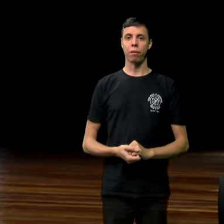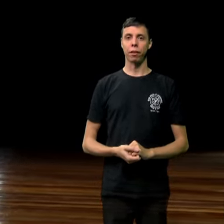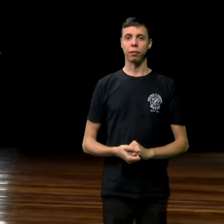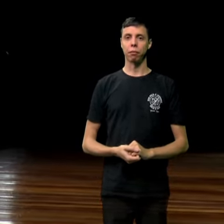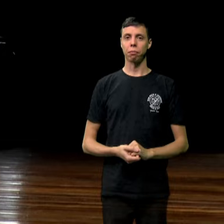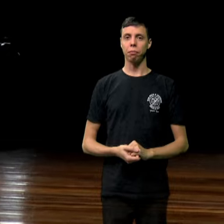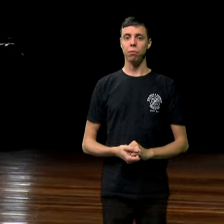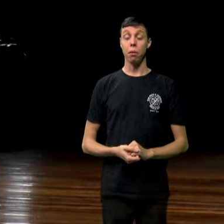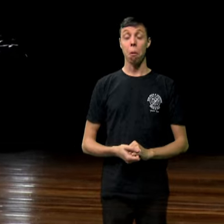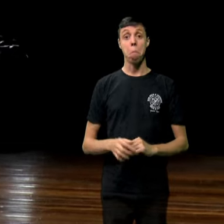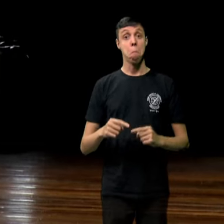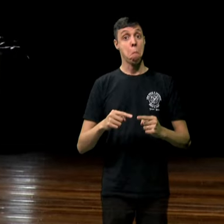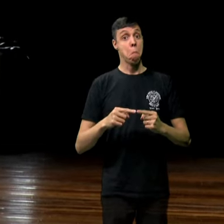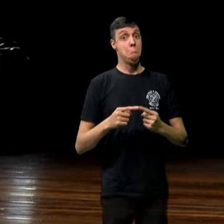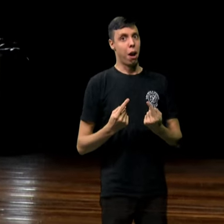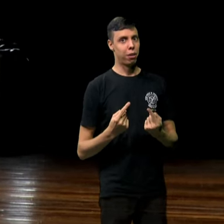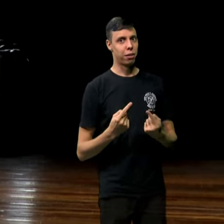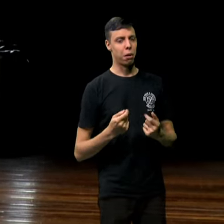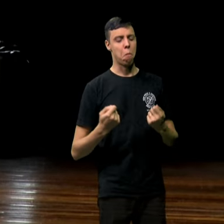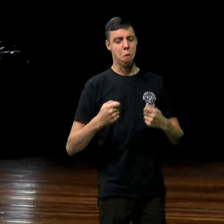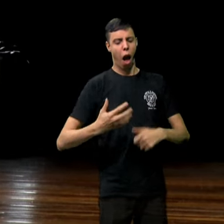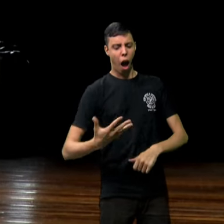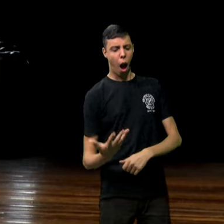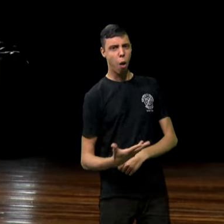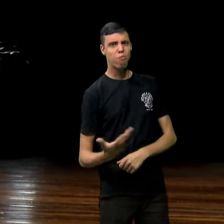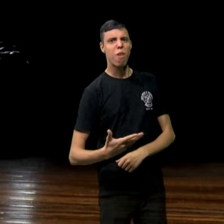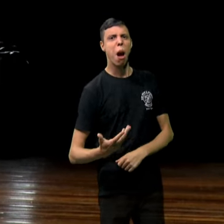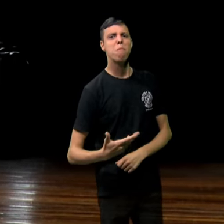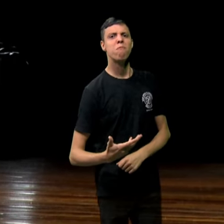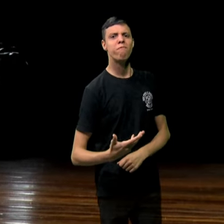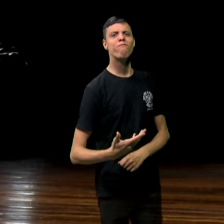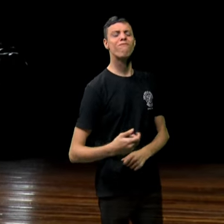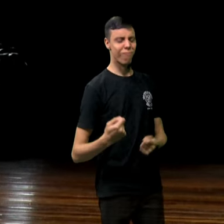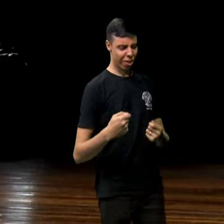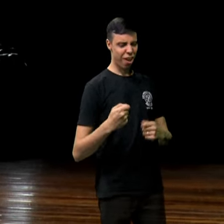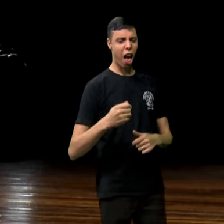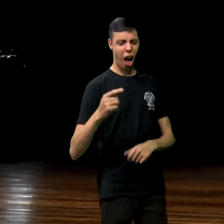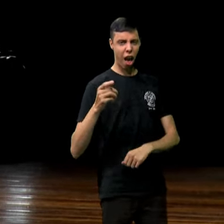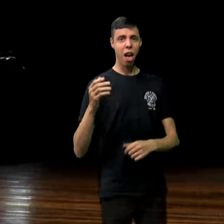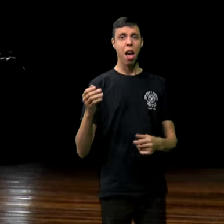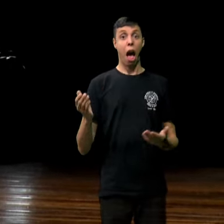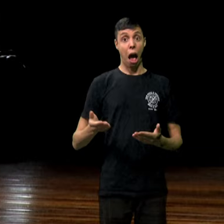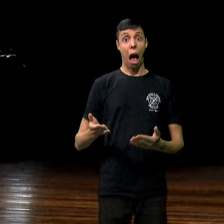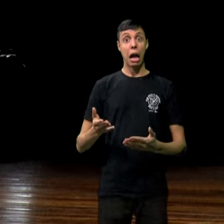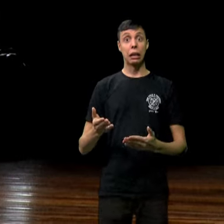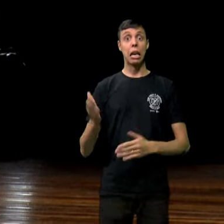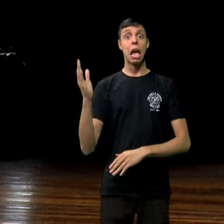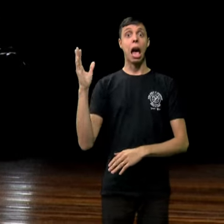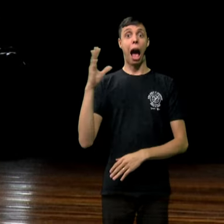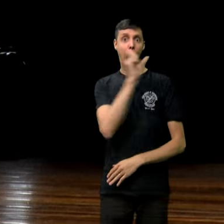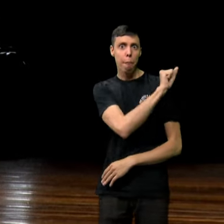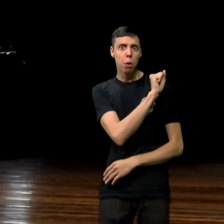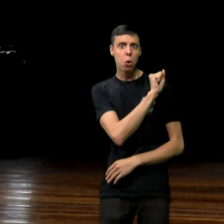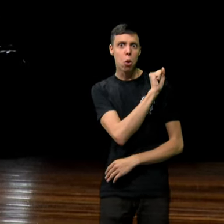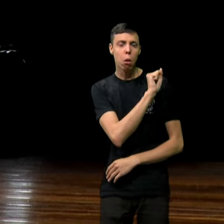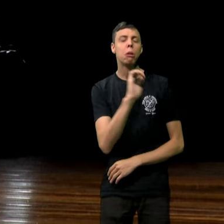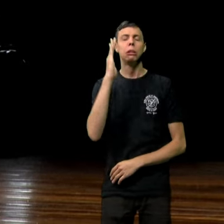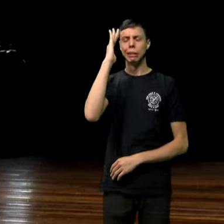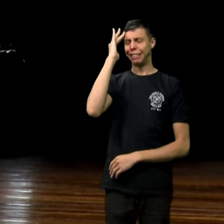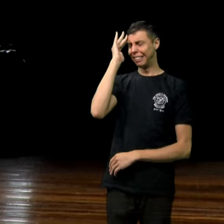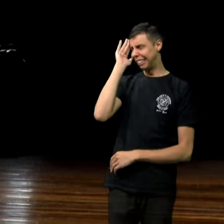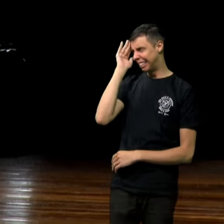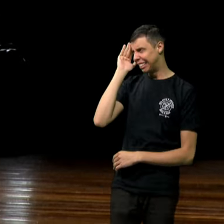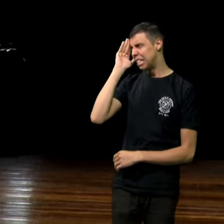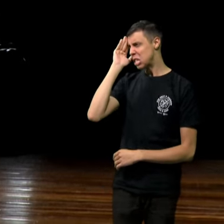Só você tem que correr rápido. Seja rápido nesta noite para receber. Seja rápido para entender.